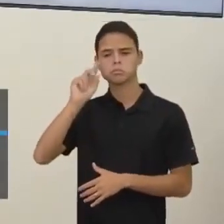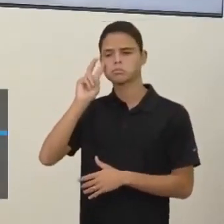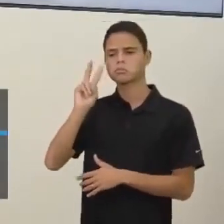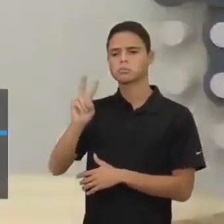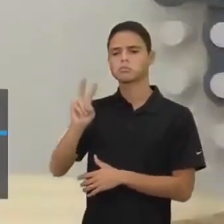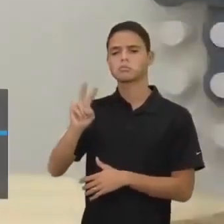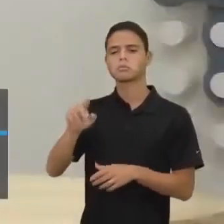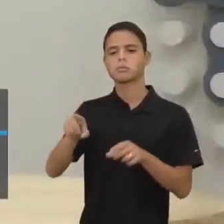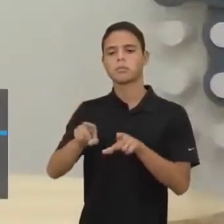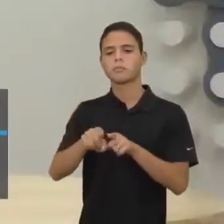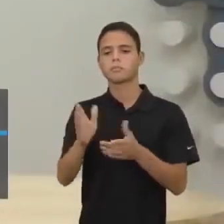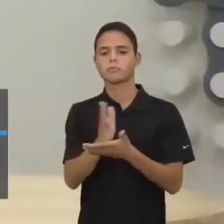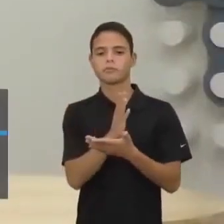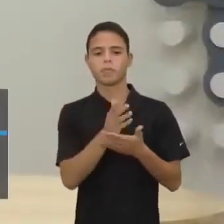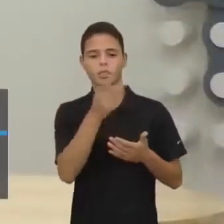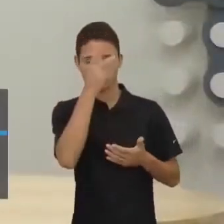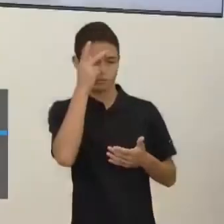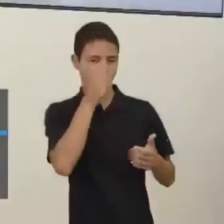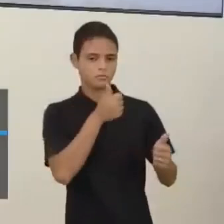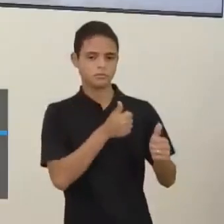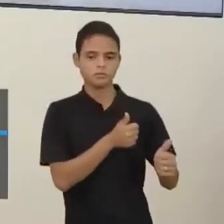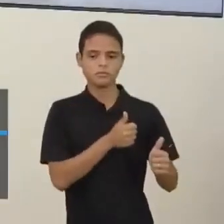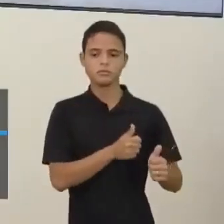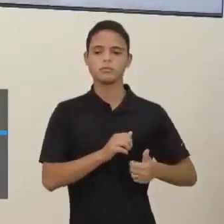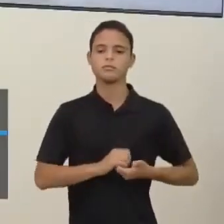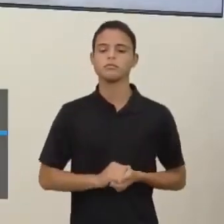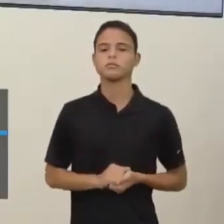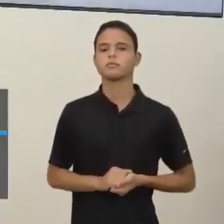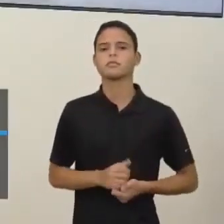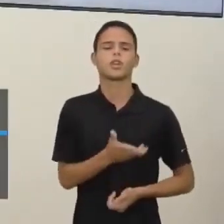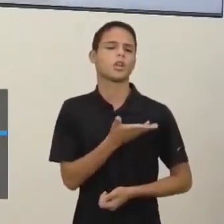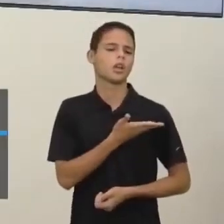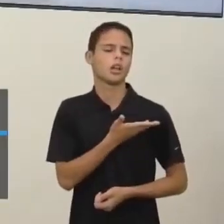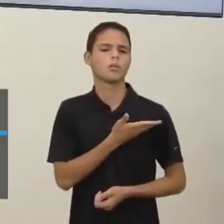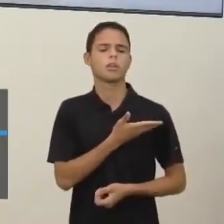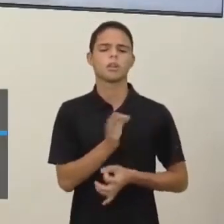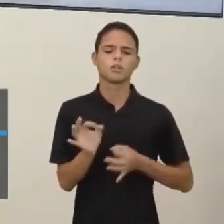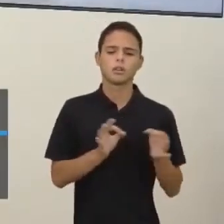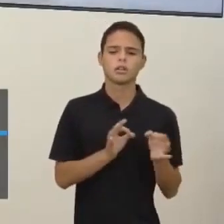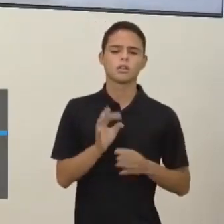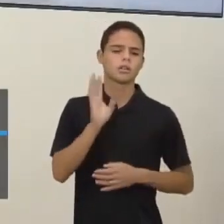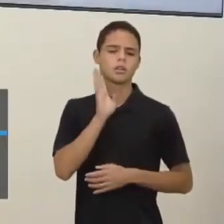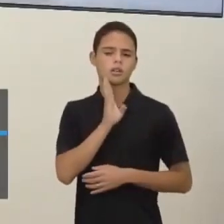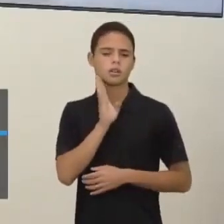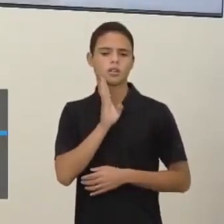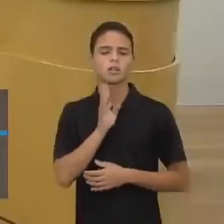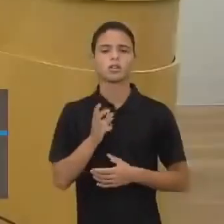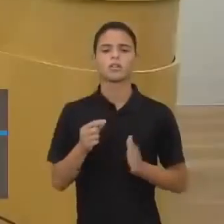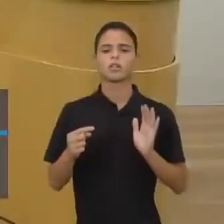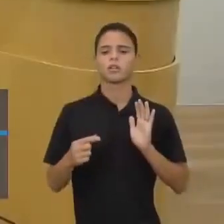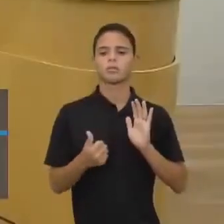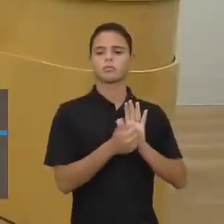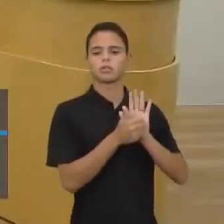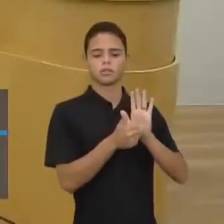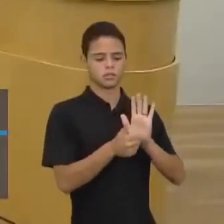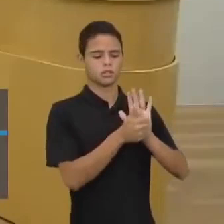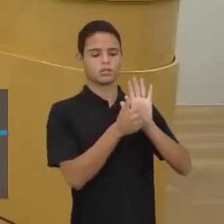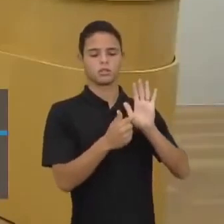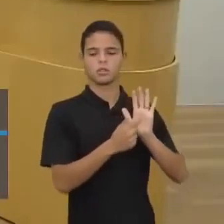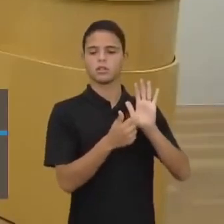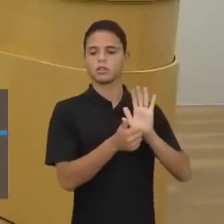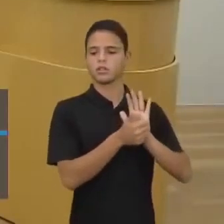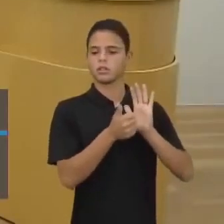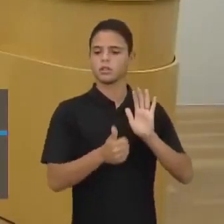as pessoas que estão próximas a nós. Sim, o nosso amigo fez uma coisa muito legal, a gente só curte, mas a gente não compartilha. E isso é uma